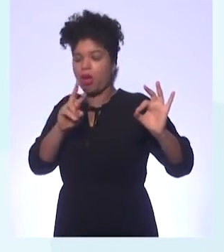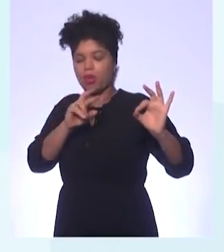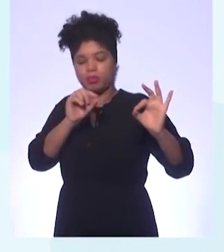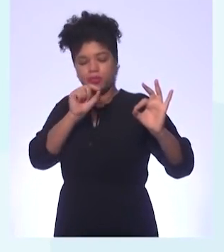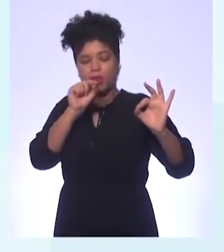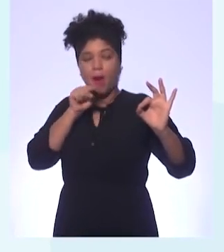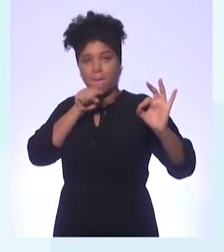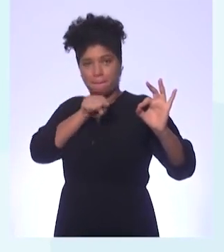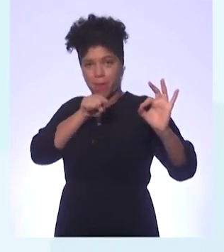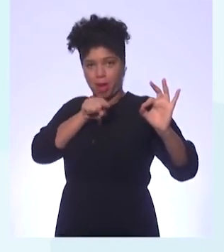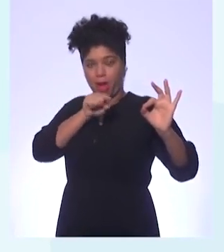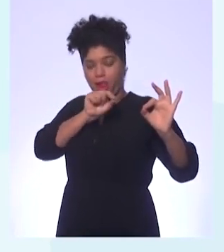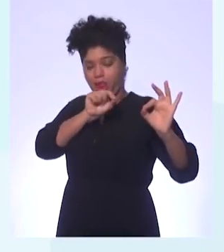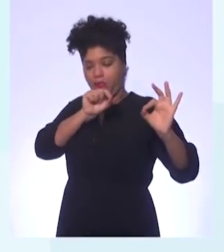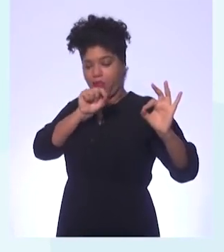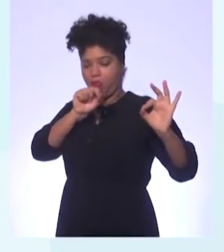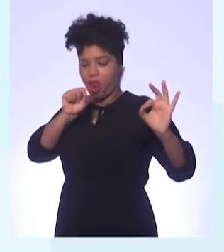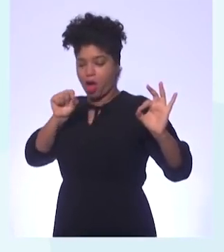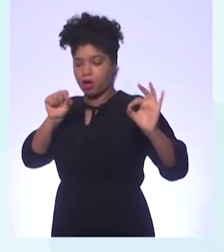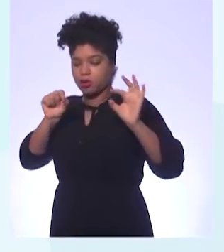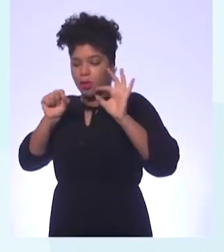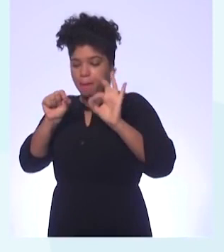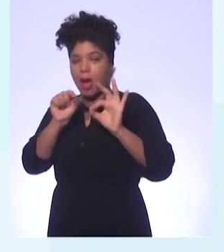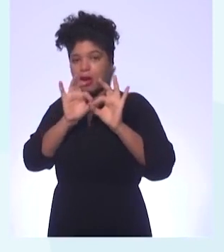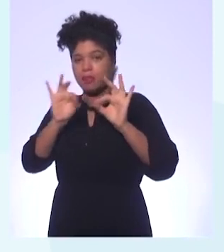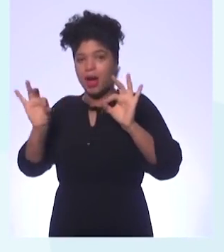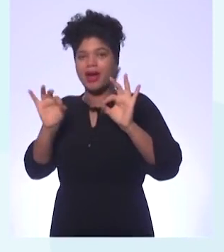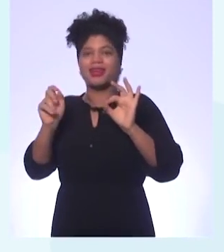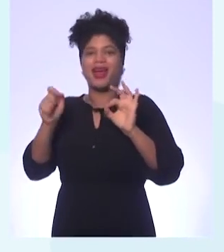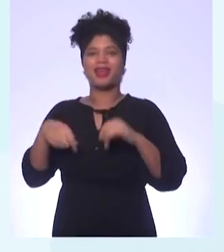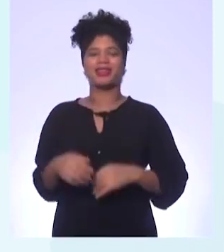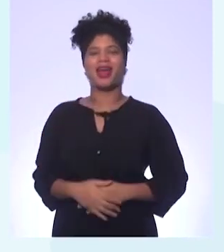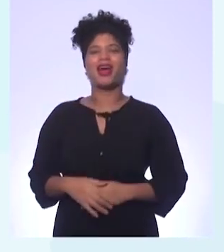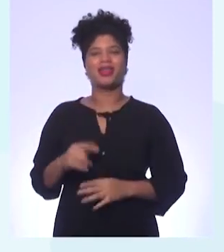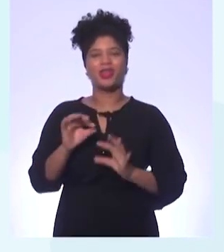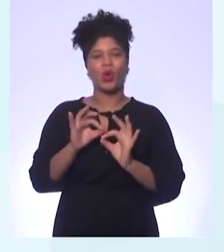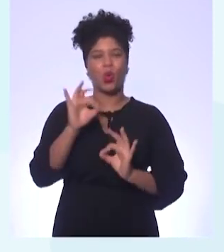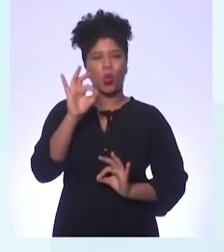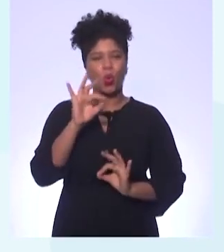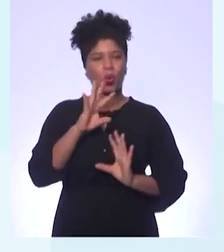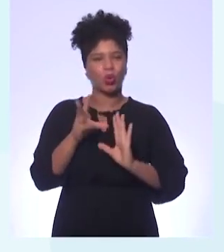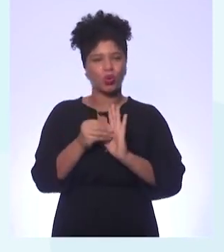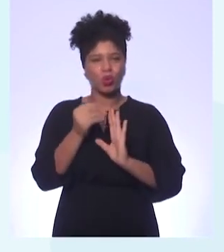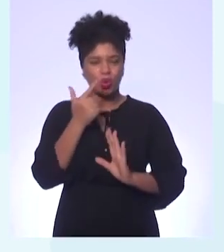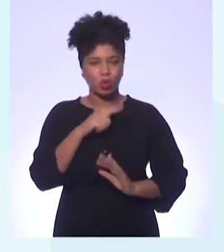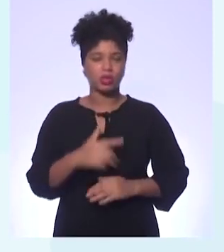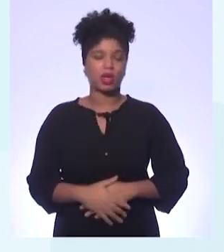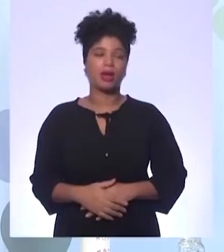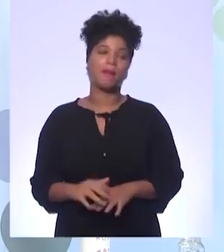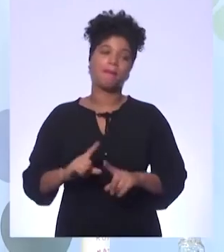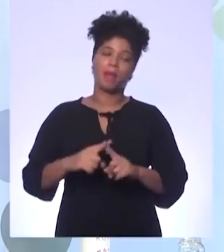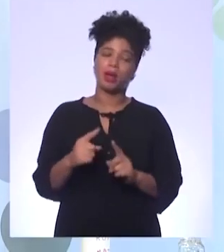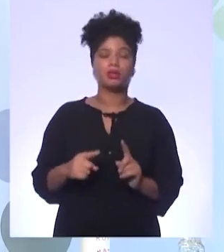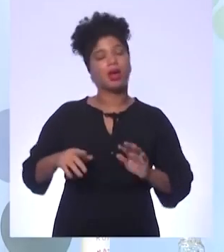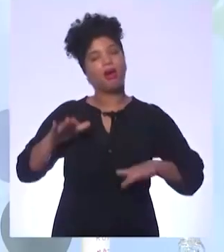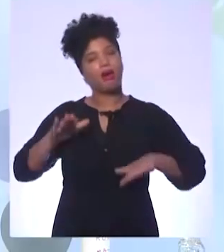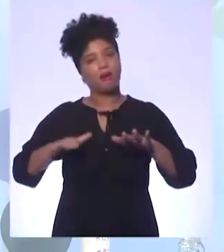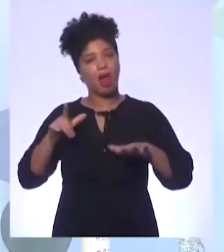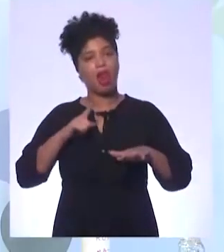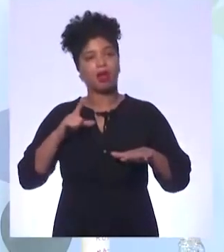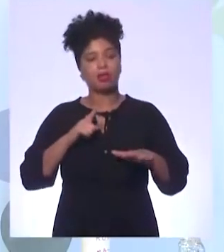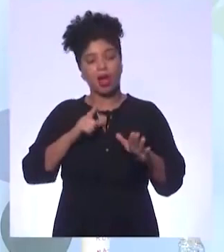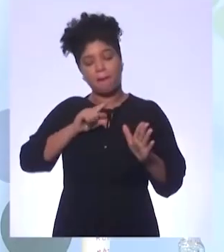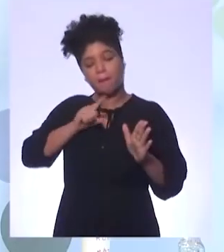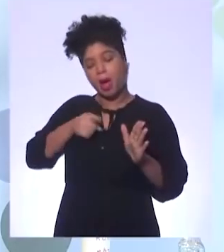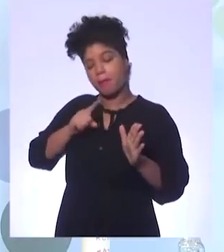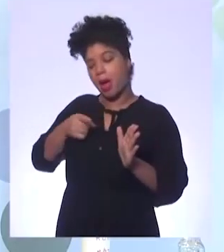2 vezes o valor do π vezes o valor do raio, dá o comprimento da circunferência. Claro que dependendo da quantidade de casas que eu utilizar para